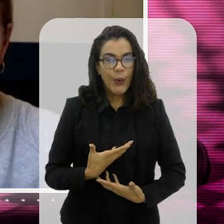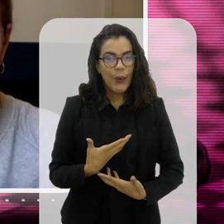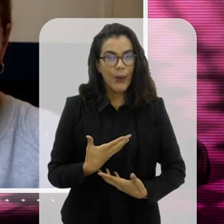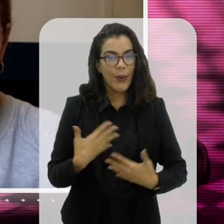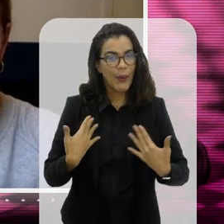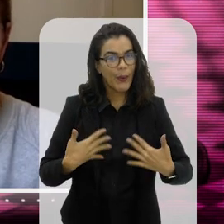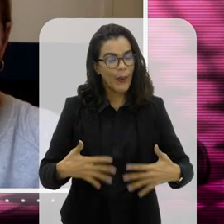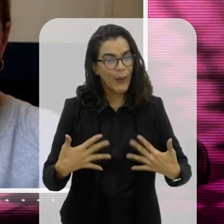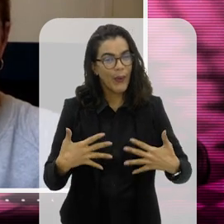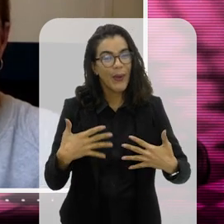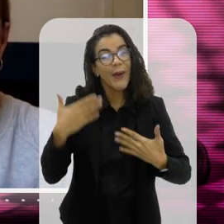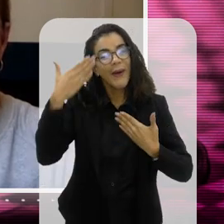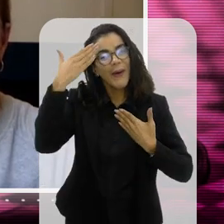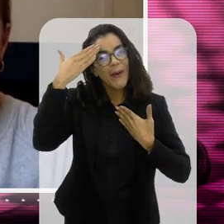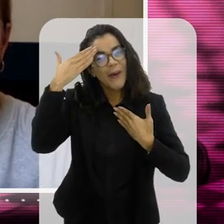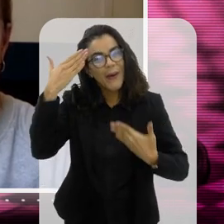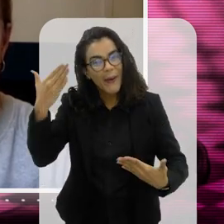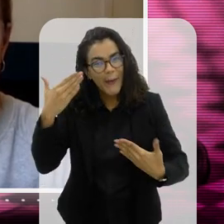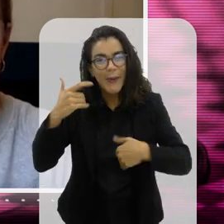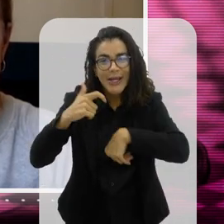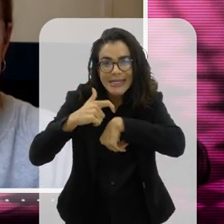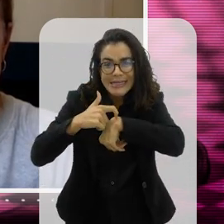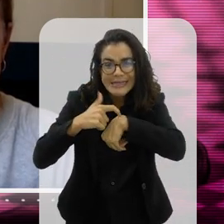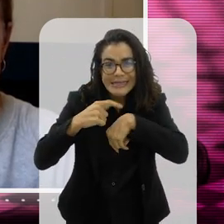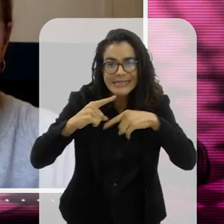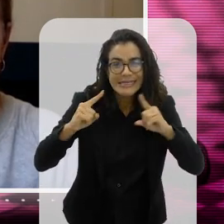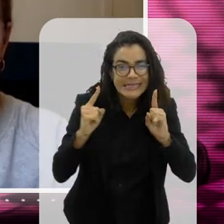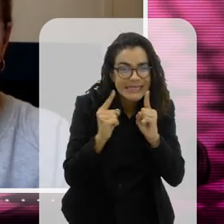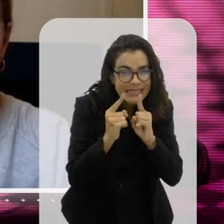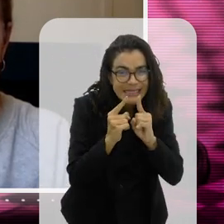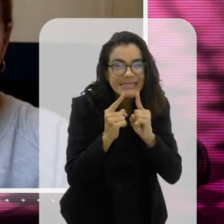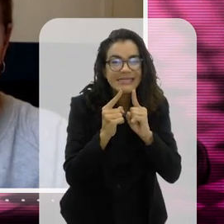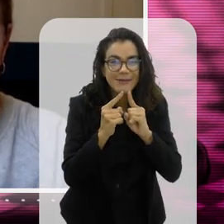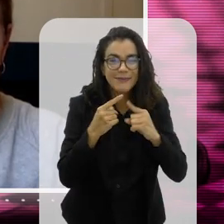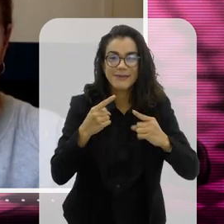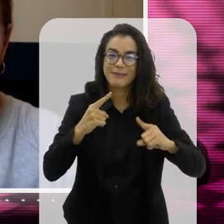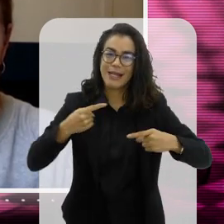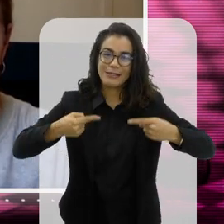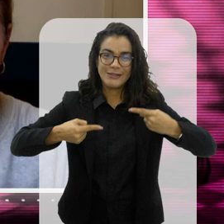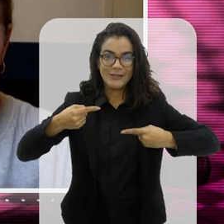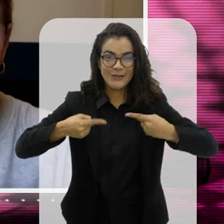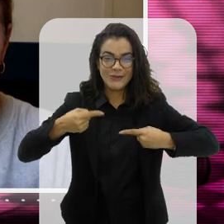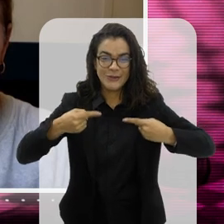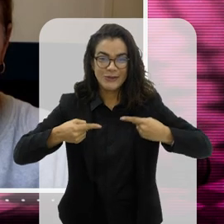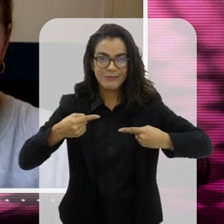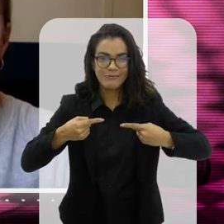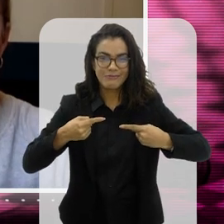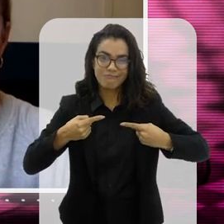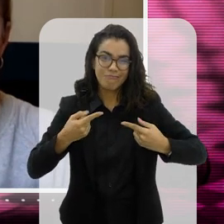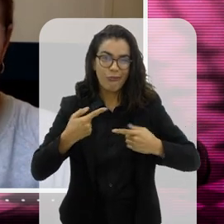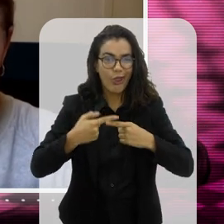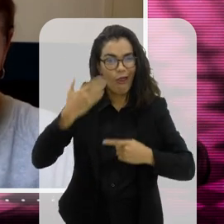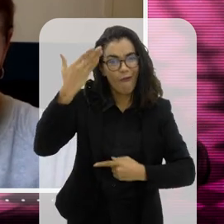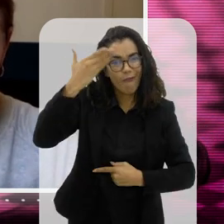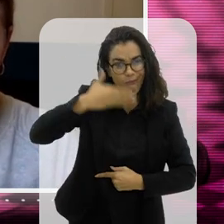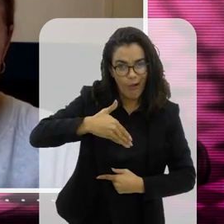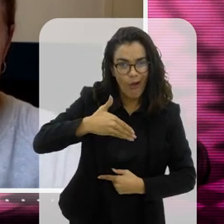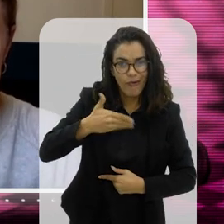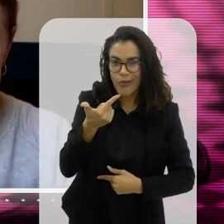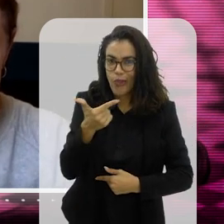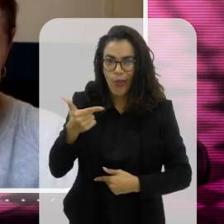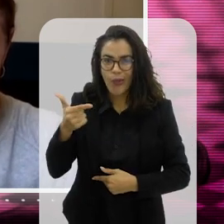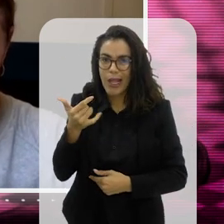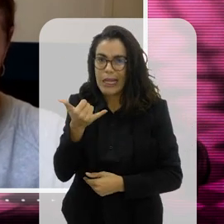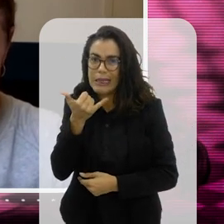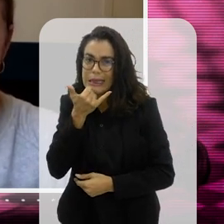até fôlego. Então, muito obrigada por esse tempinho para a gente discutir esse tema. Contra fatos, não